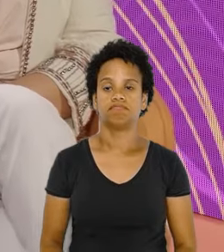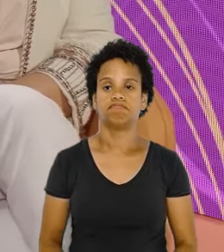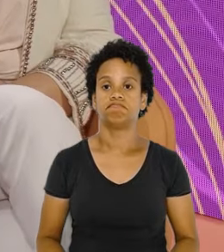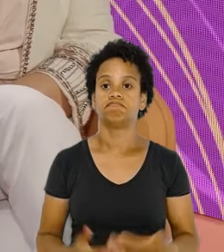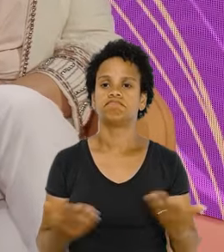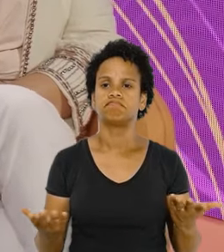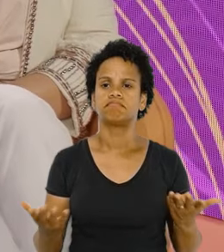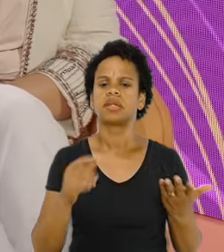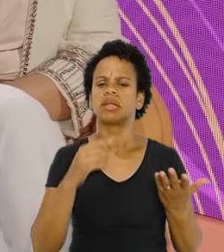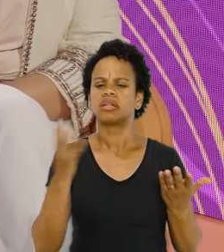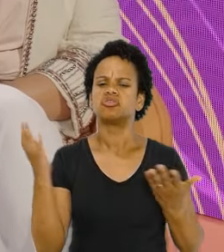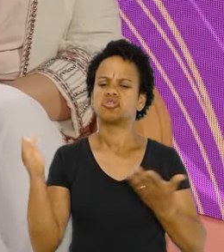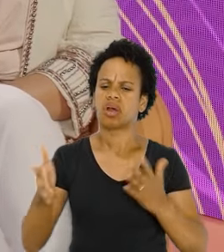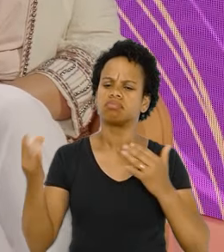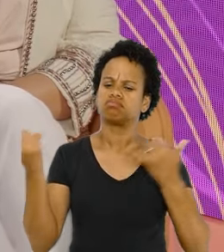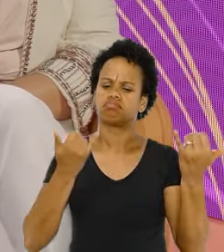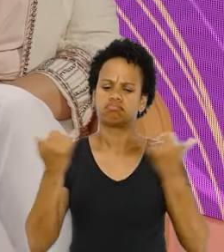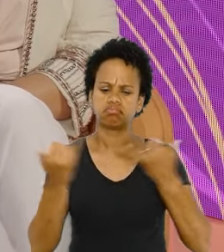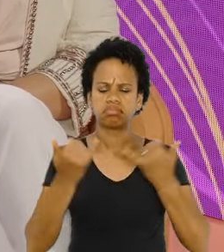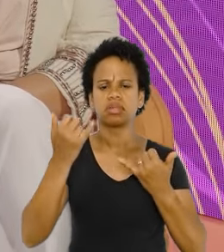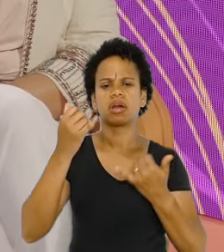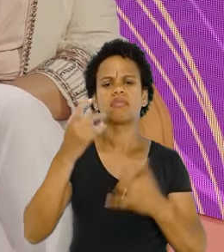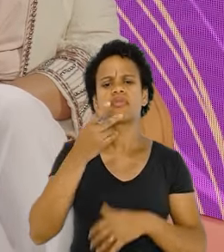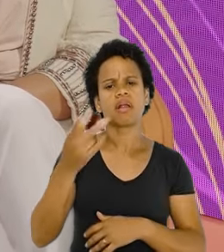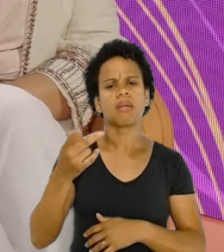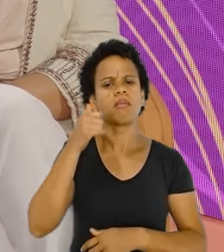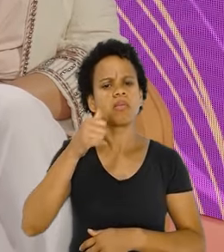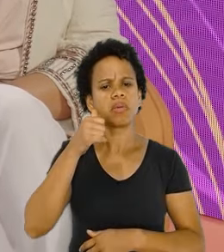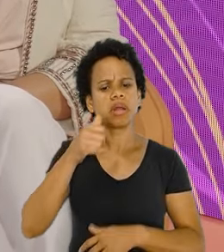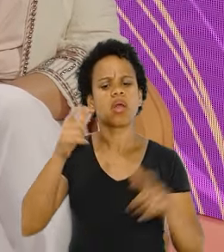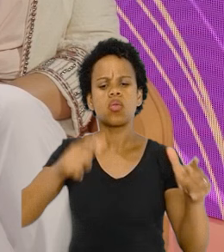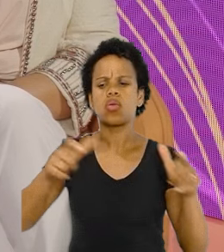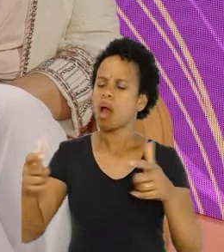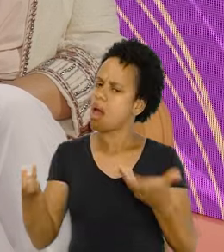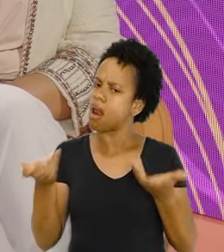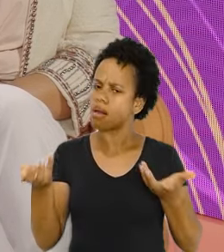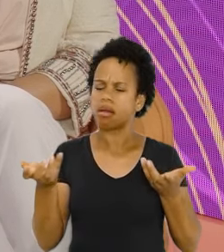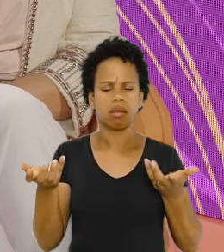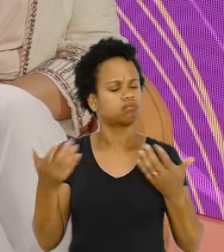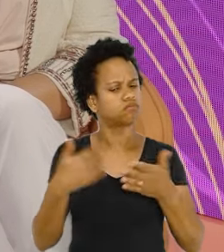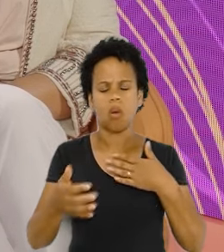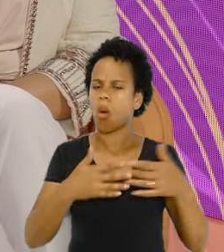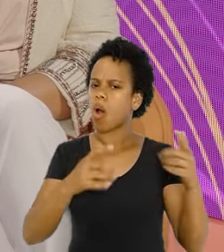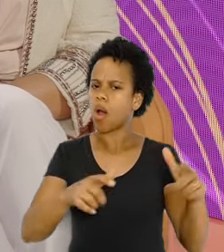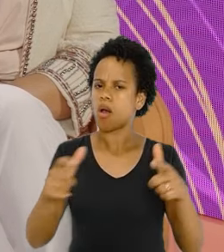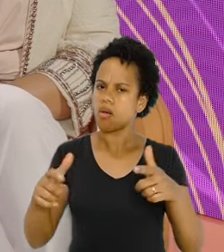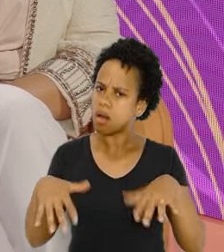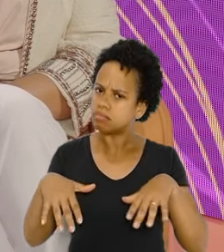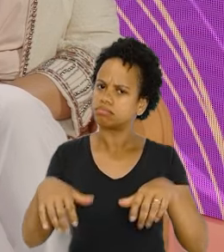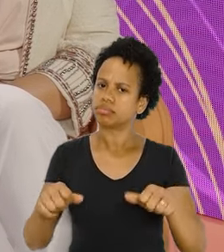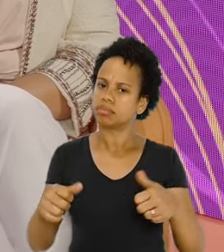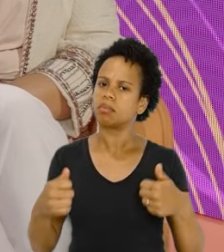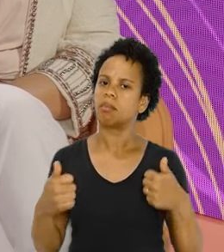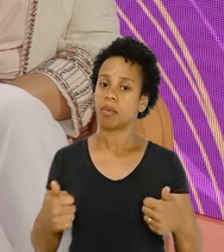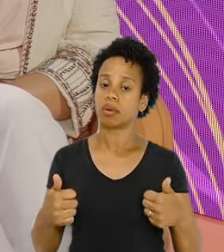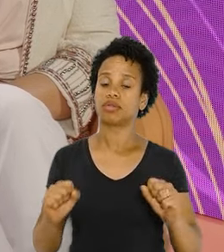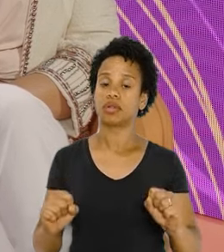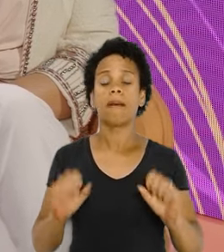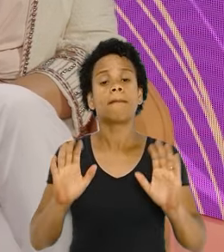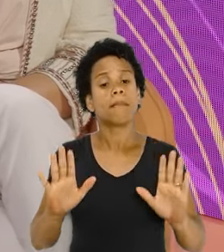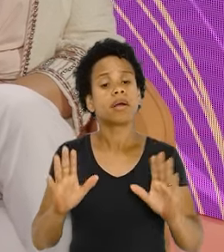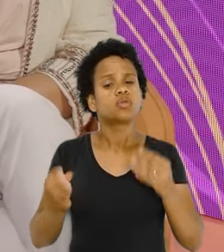quantas vezes ouvimos que o lugar da mulher é onde ela quiser mas na prática a gente precisa entender como isso